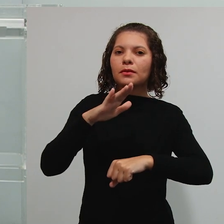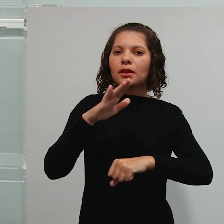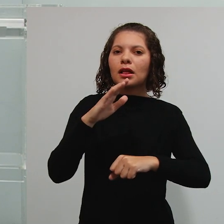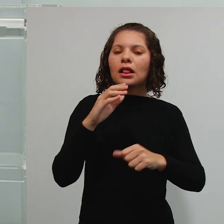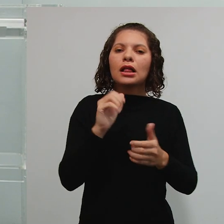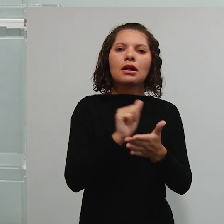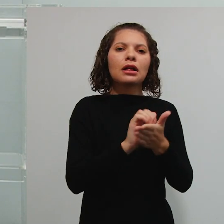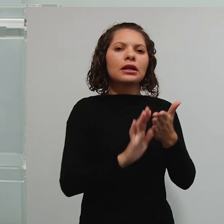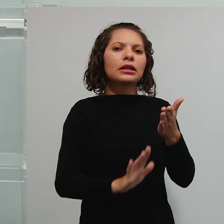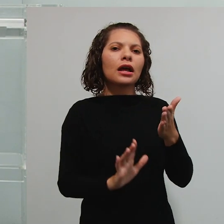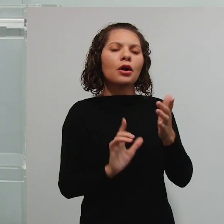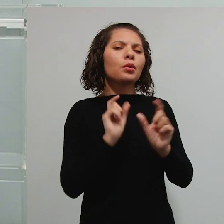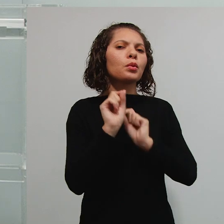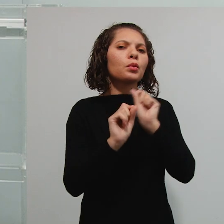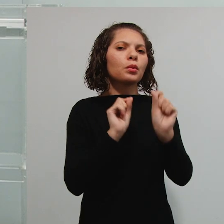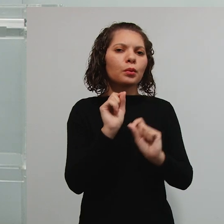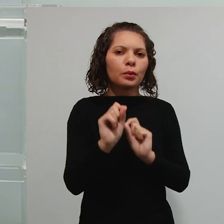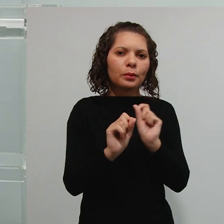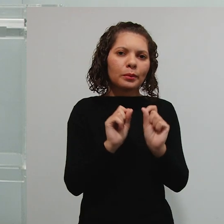trabalho, o quê,